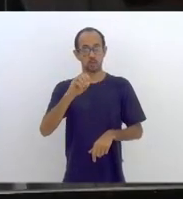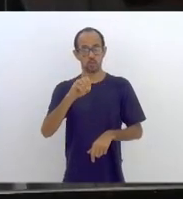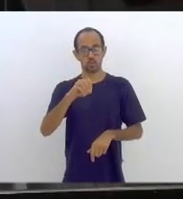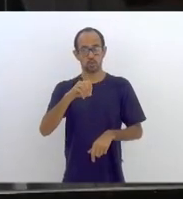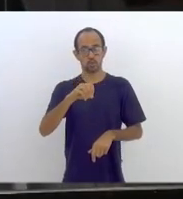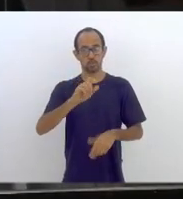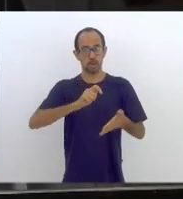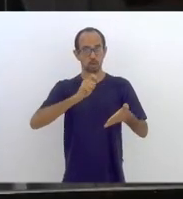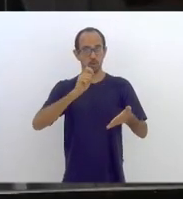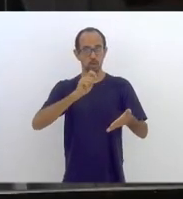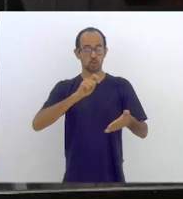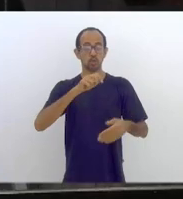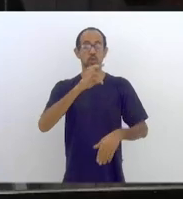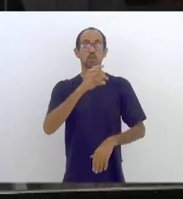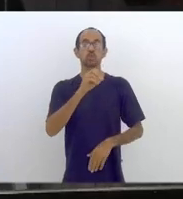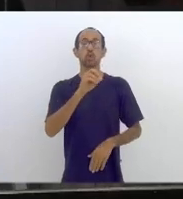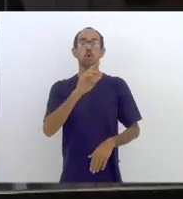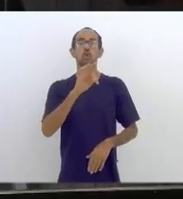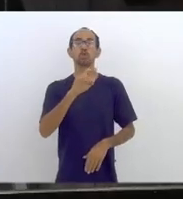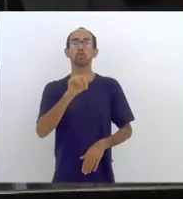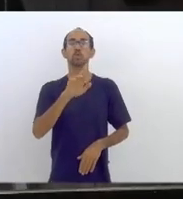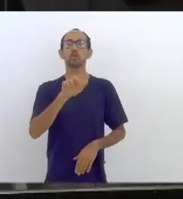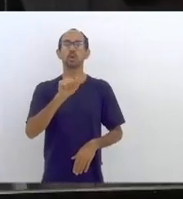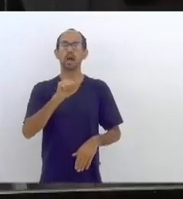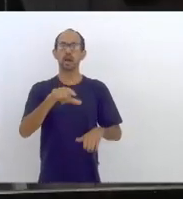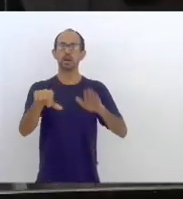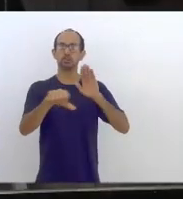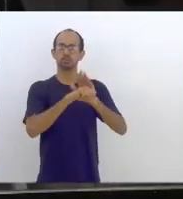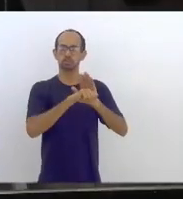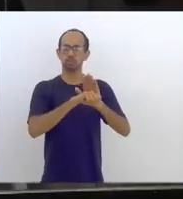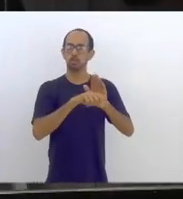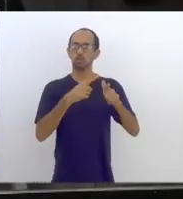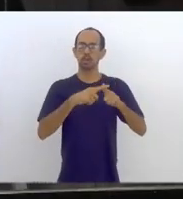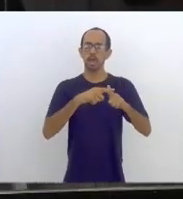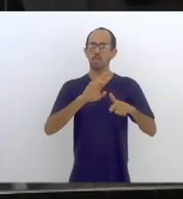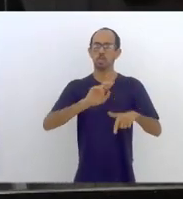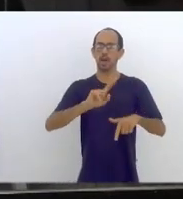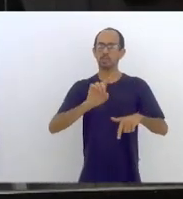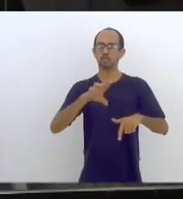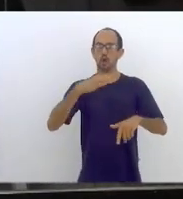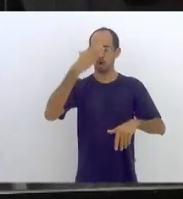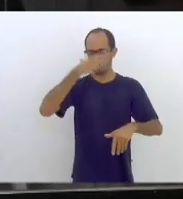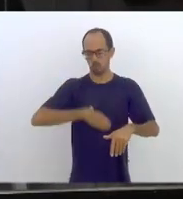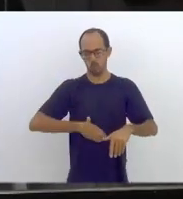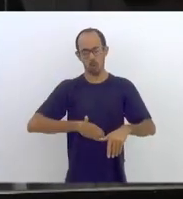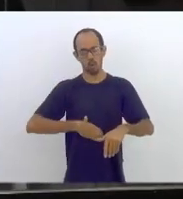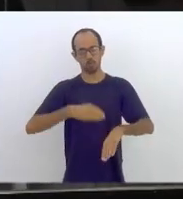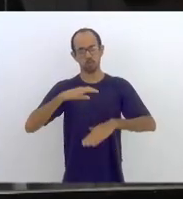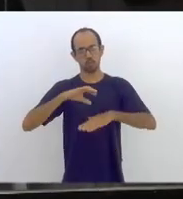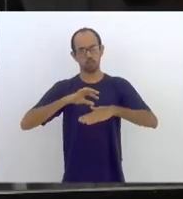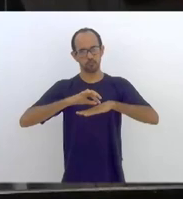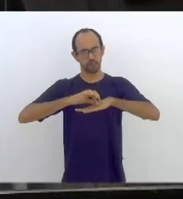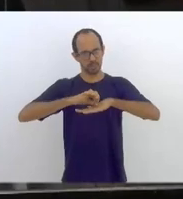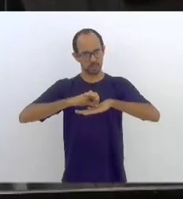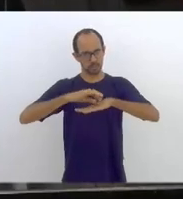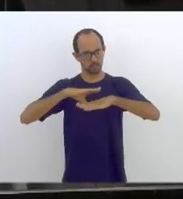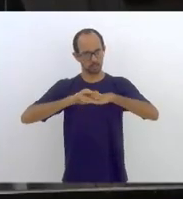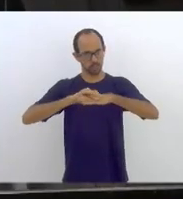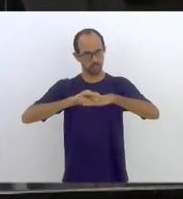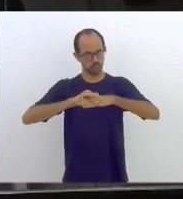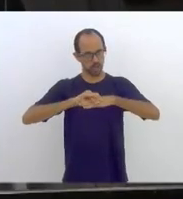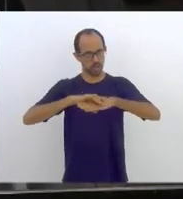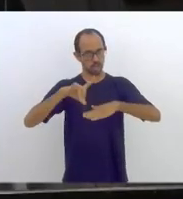porque a tortura ela não é só física o inciso segundo do artigo 1º da Lei